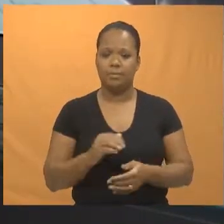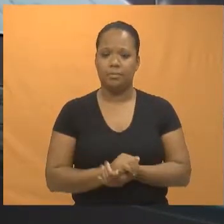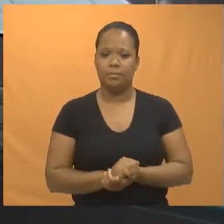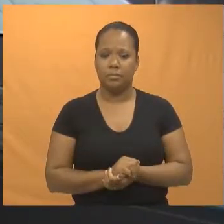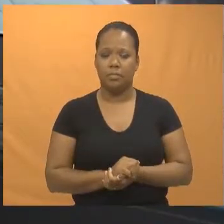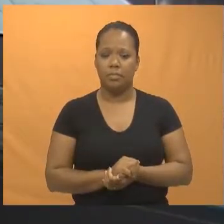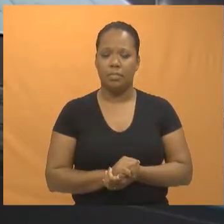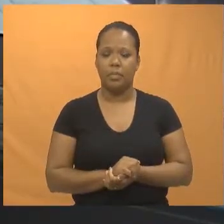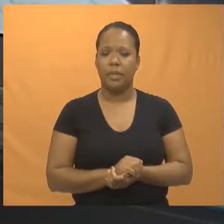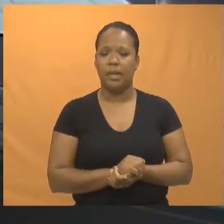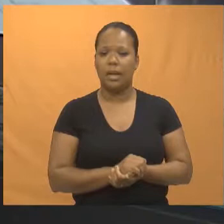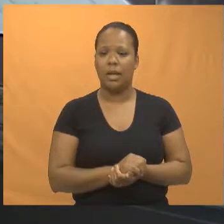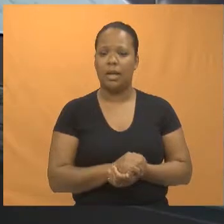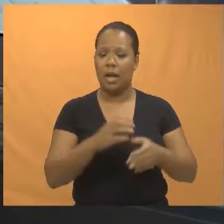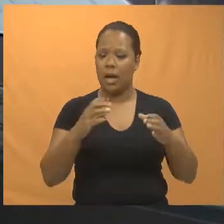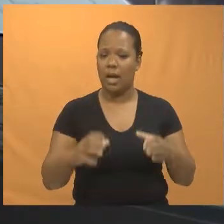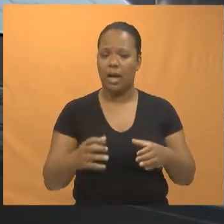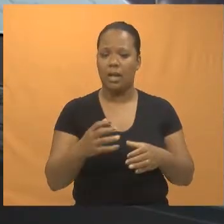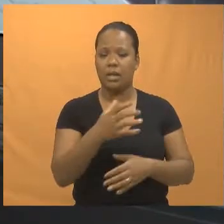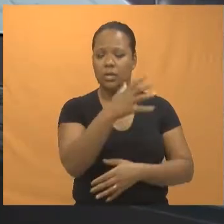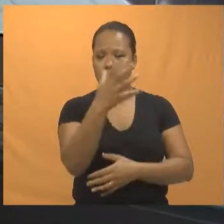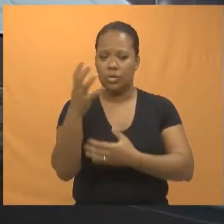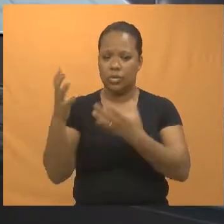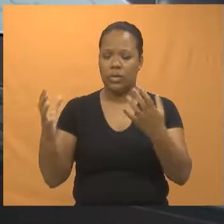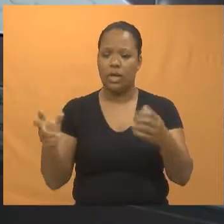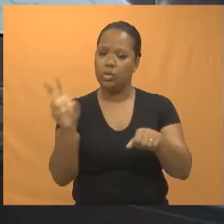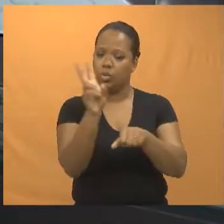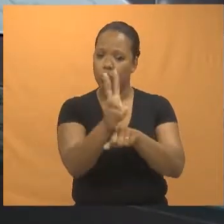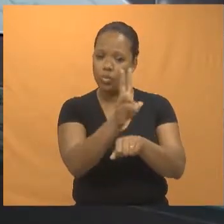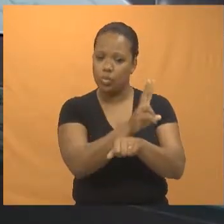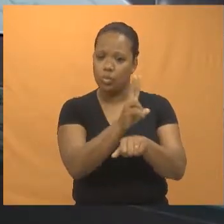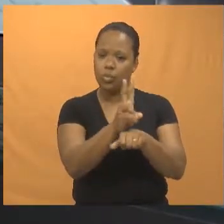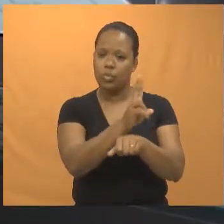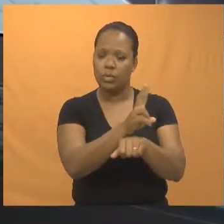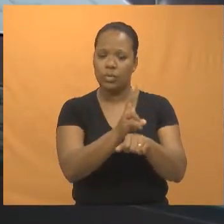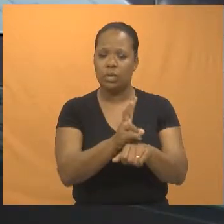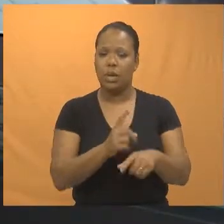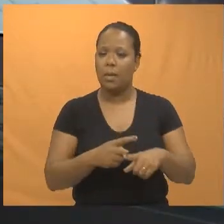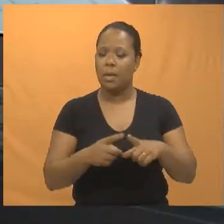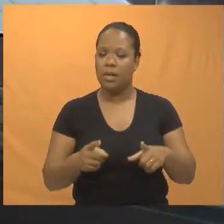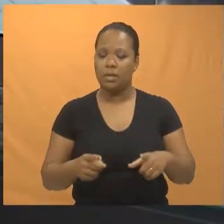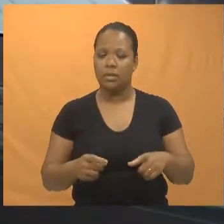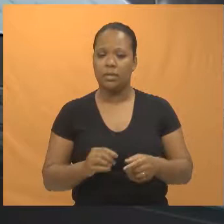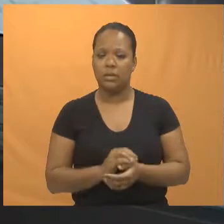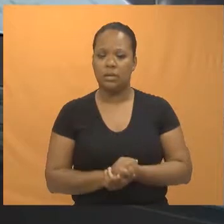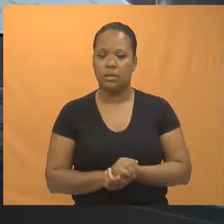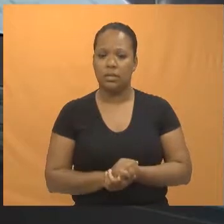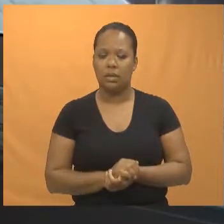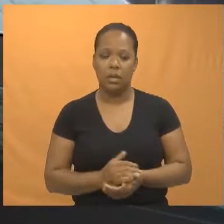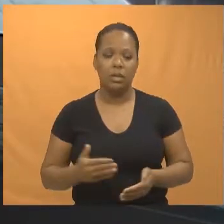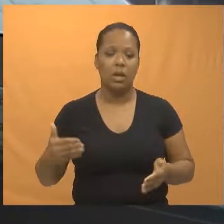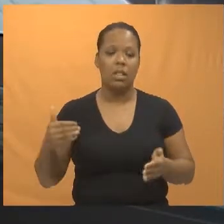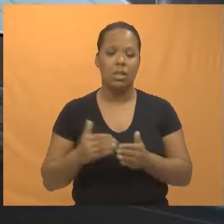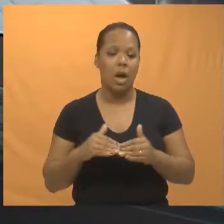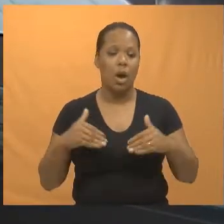a área de preservação se mantiverá preservada, mas até onde vai os riscos